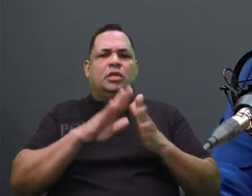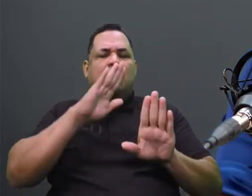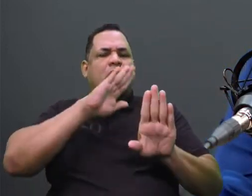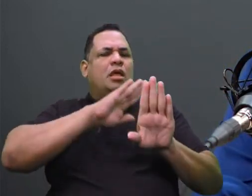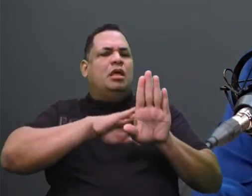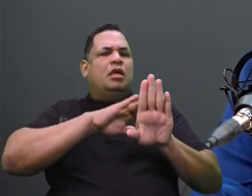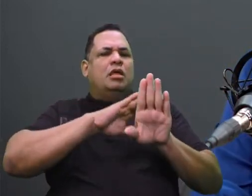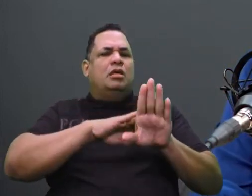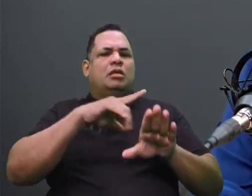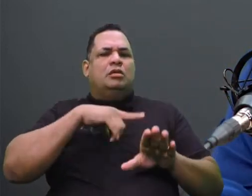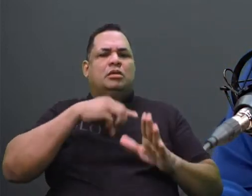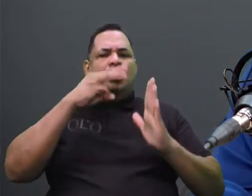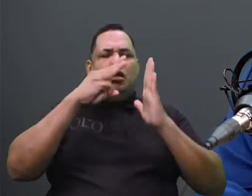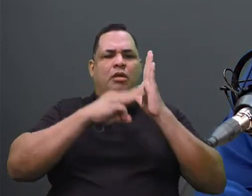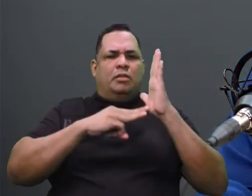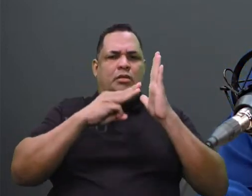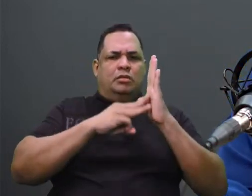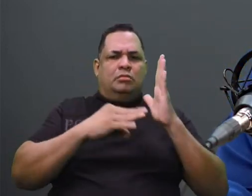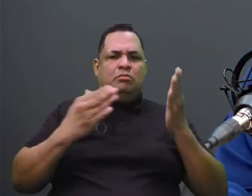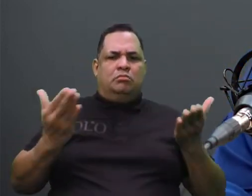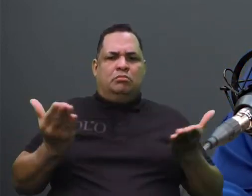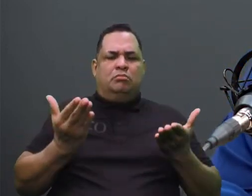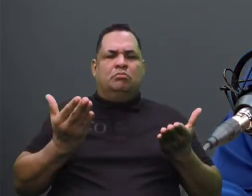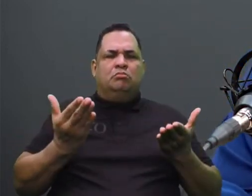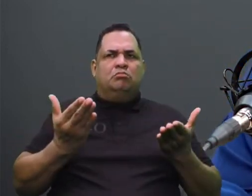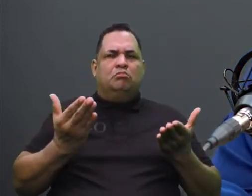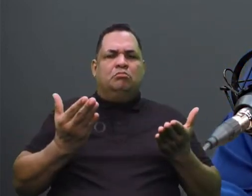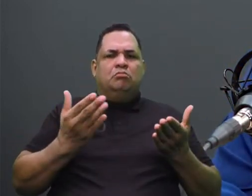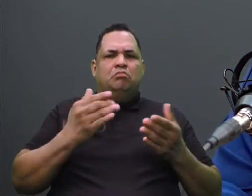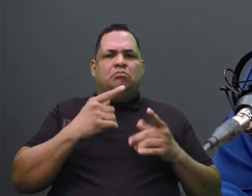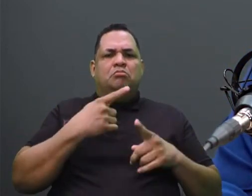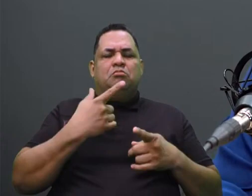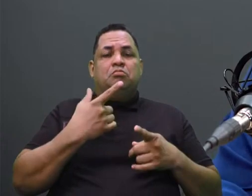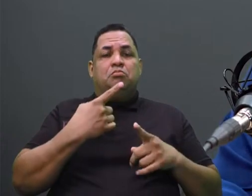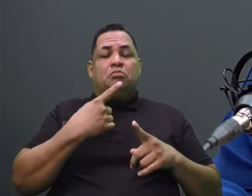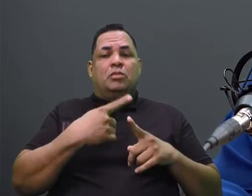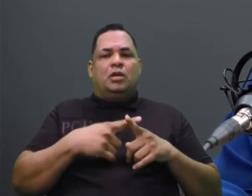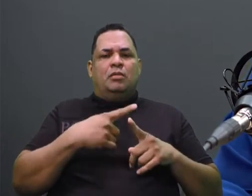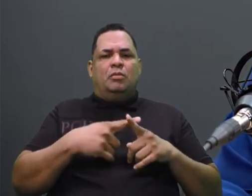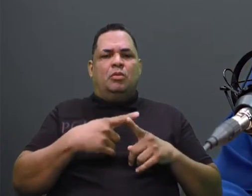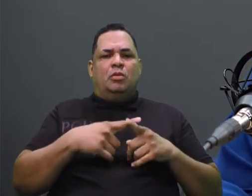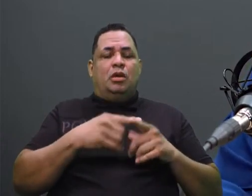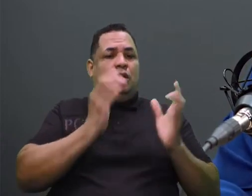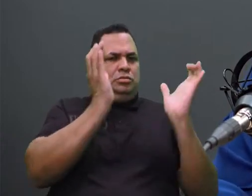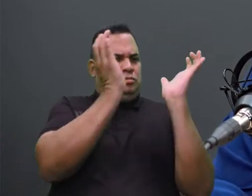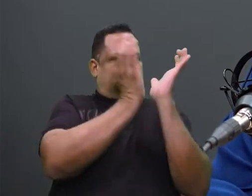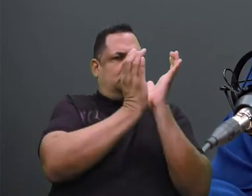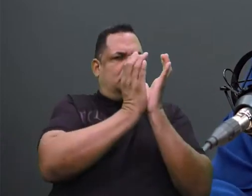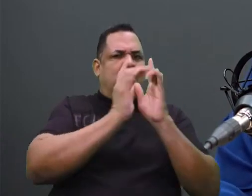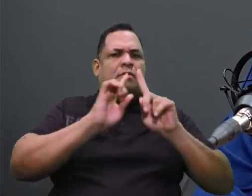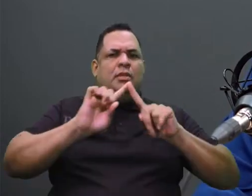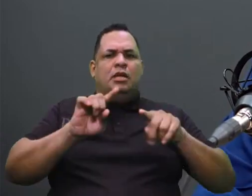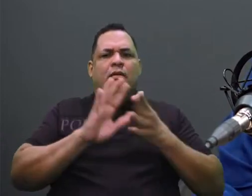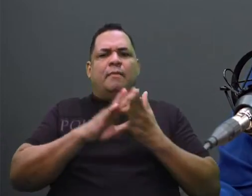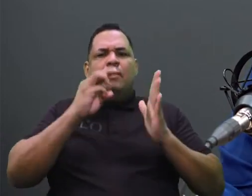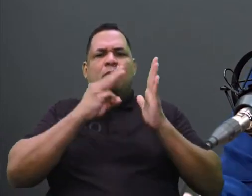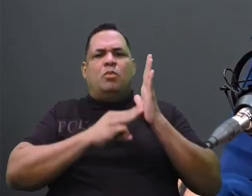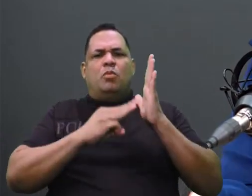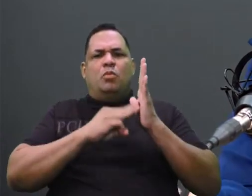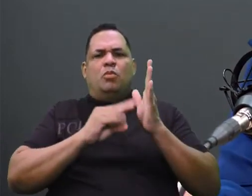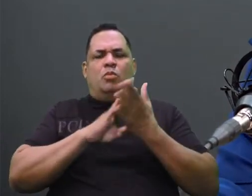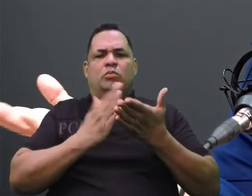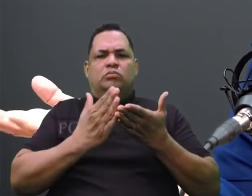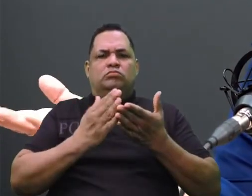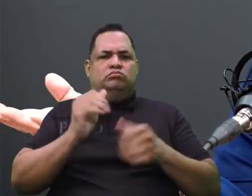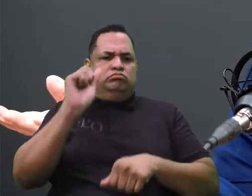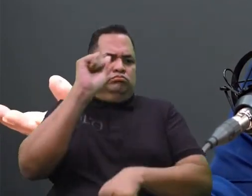sim uma metodologia, não somente por tratar-se do SENE, era uma metodologia, como os